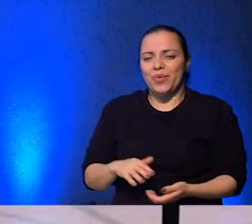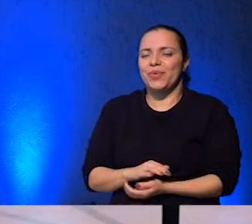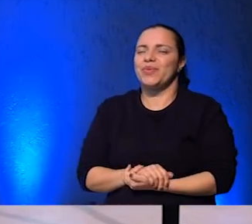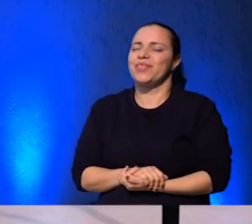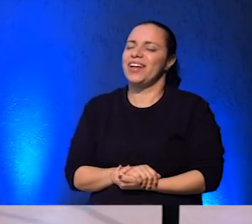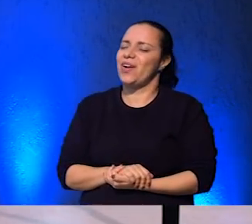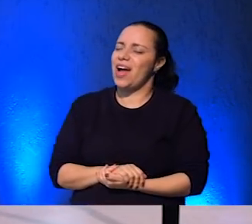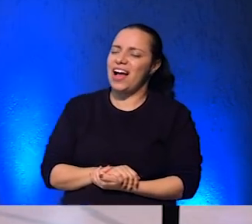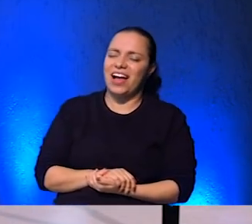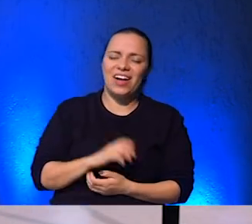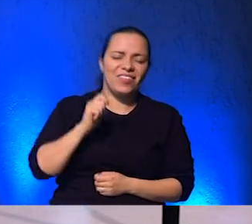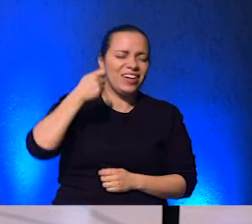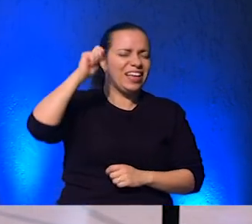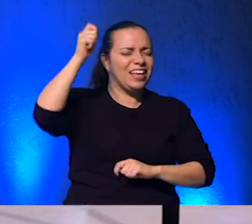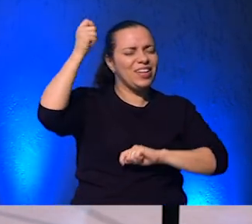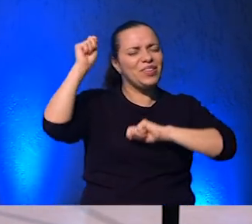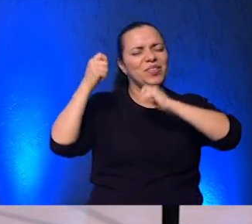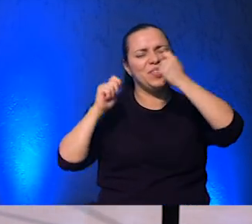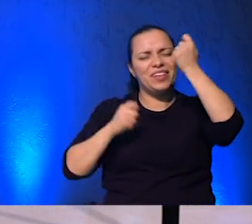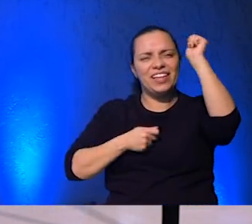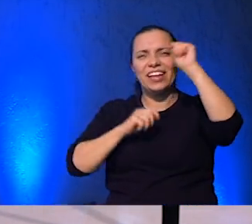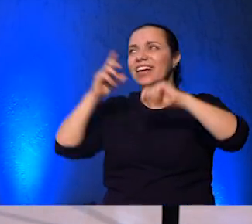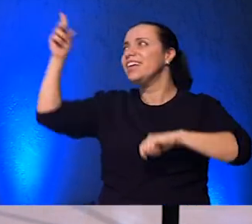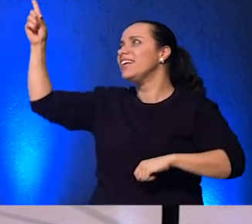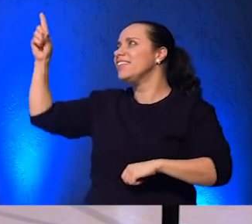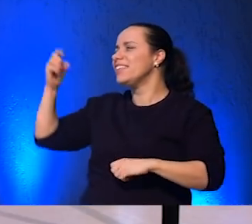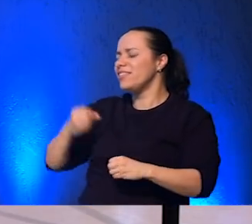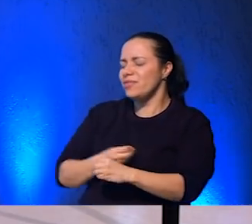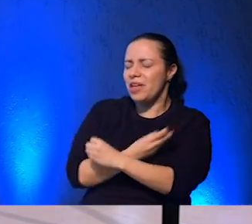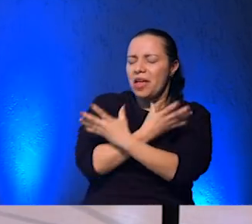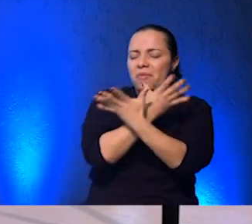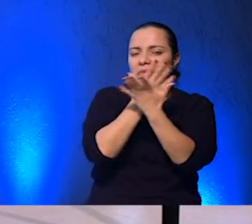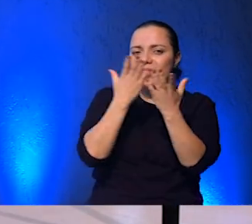o deus do impossível